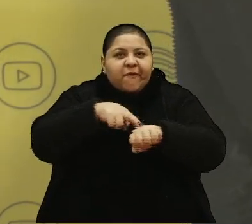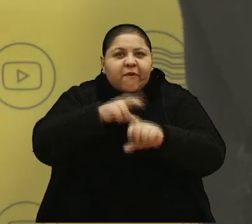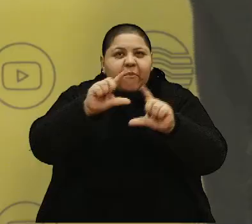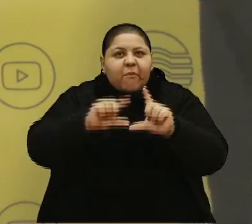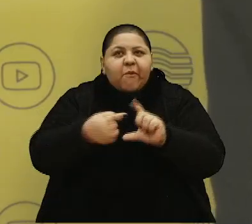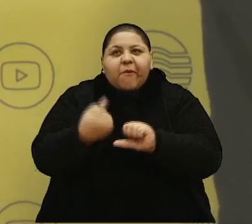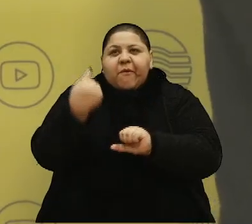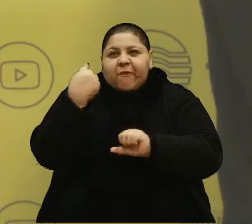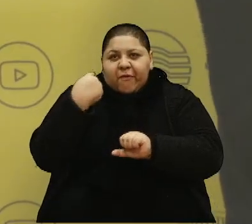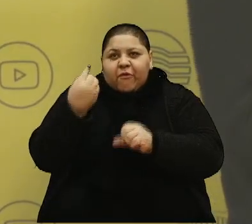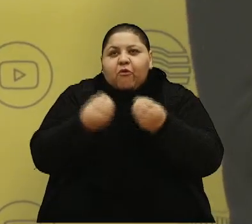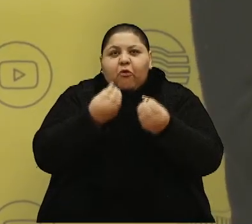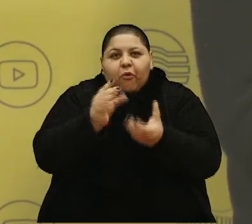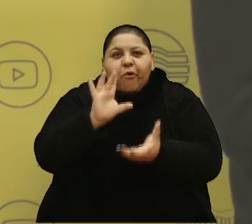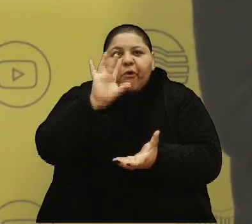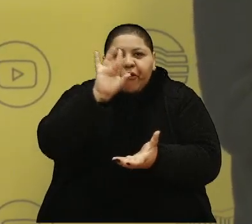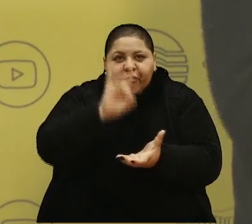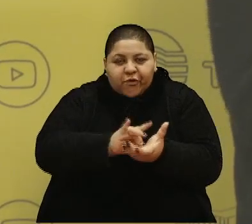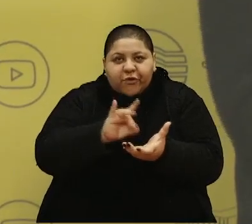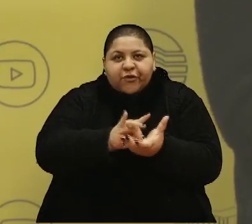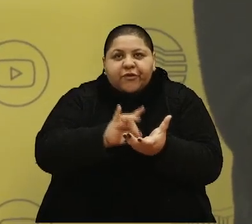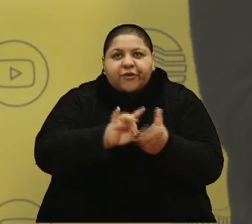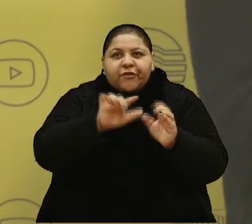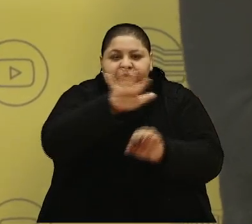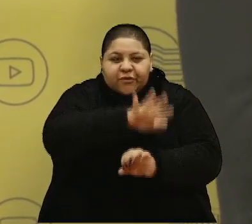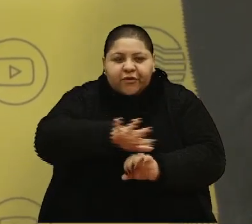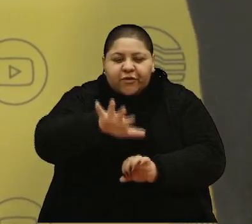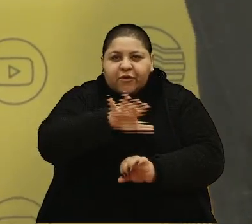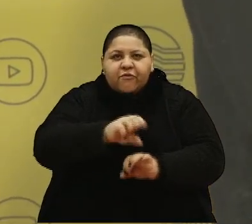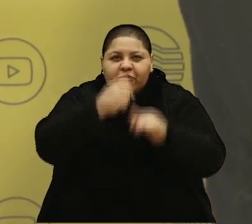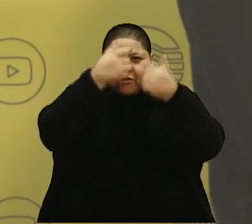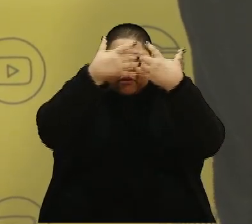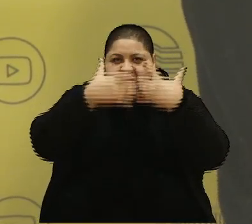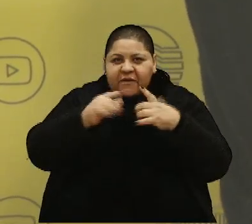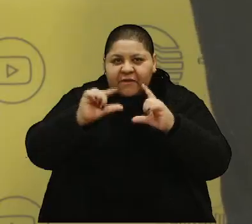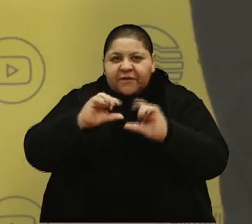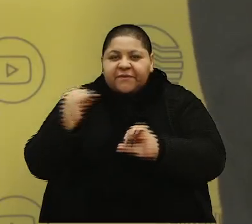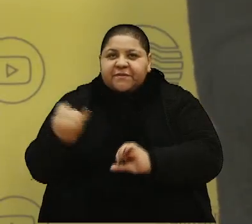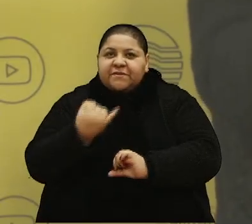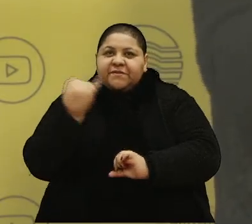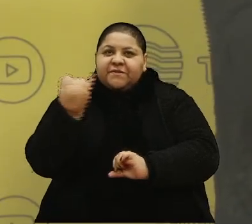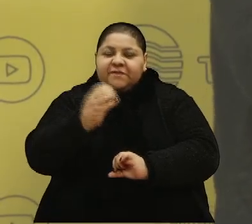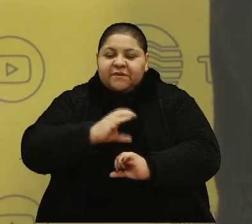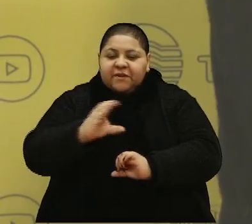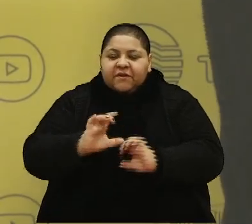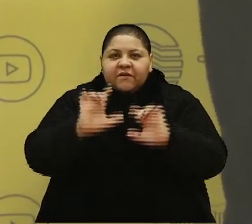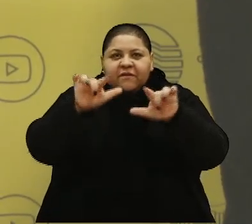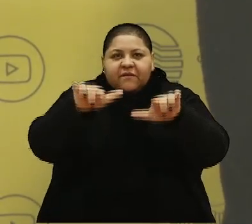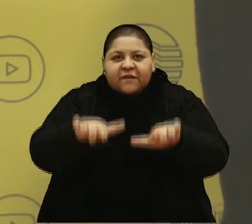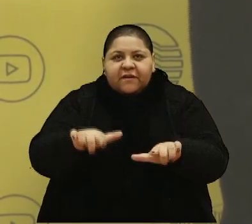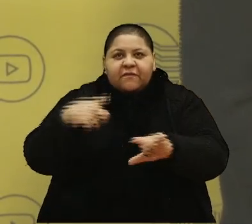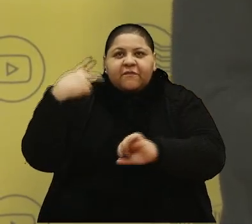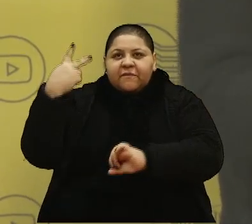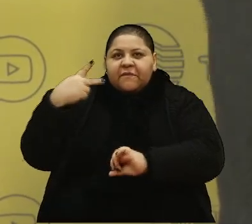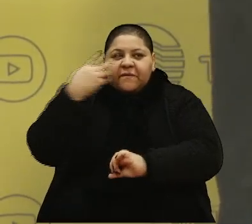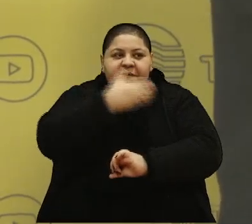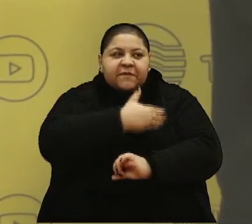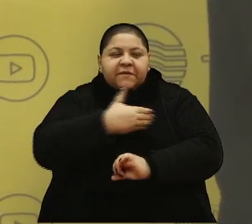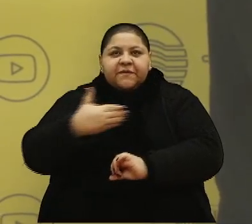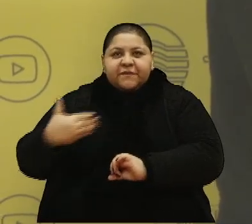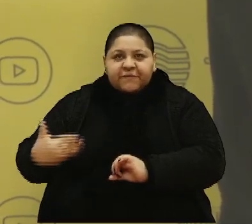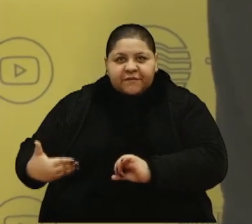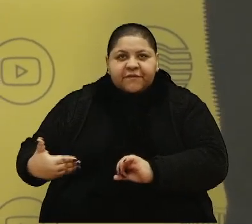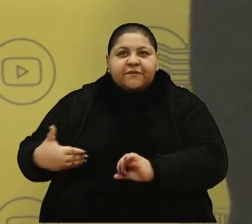atrás, estava como titular dessa pasta. Vamos falar um pouquinho da importância da coordenadoria para a política pública,